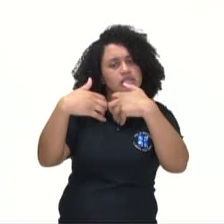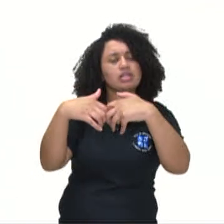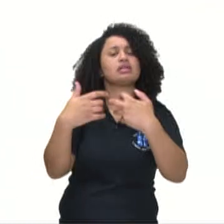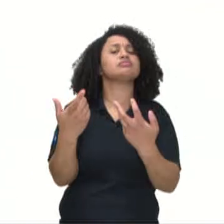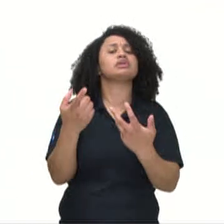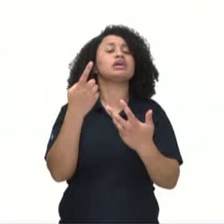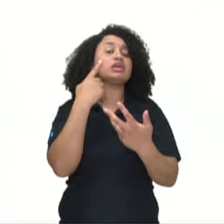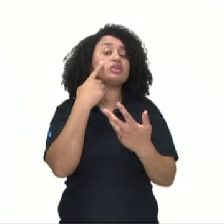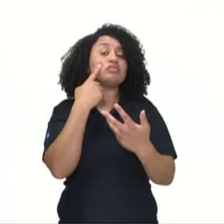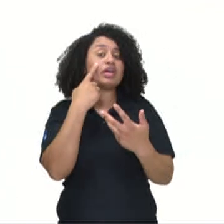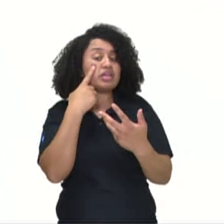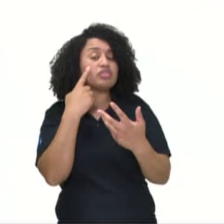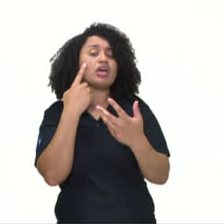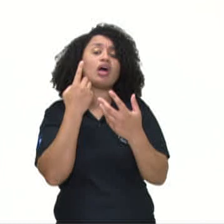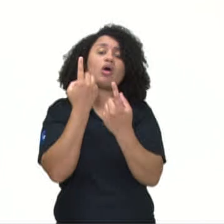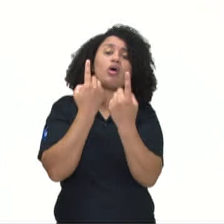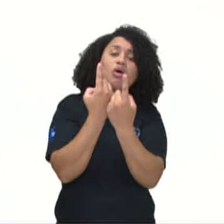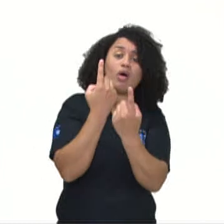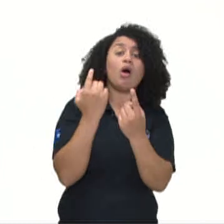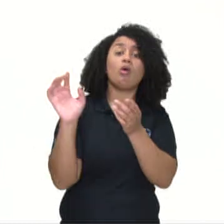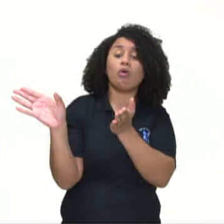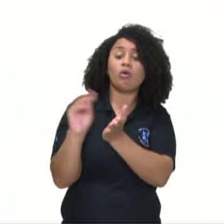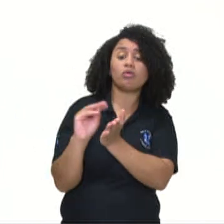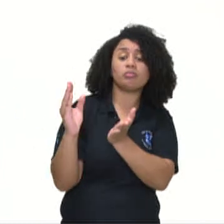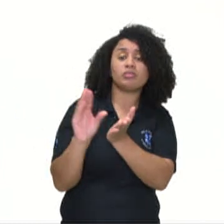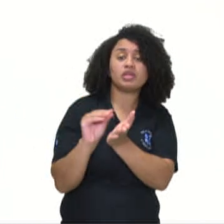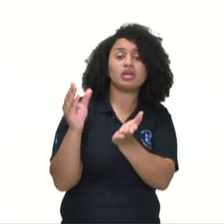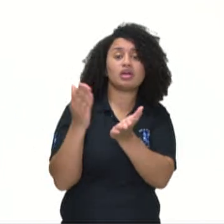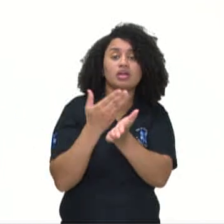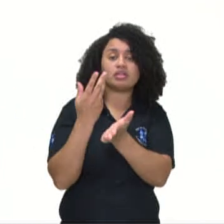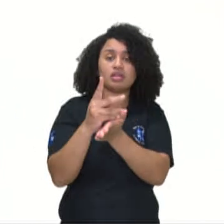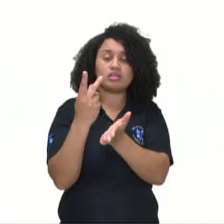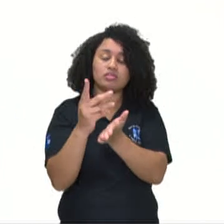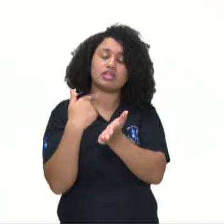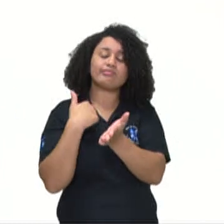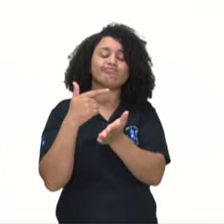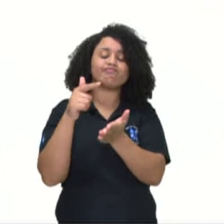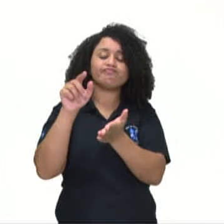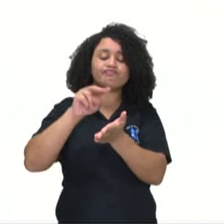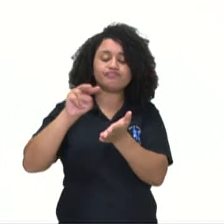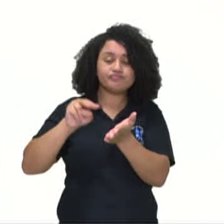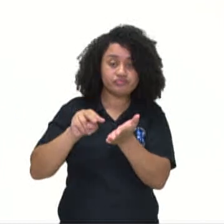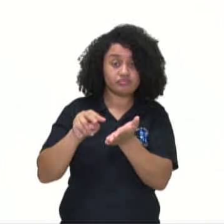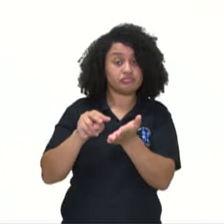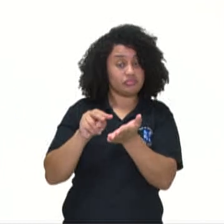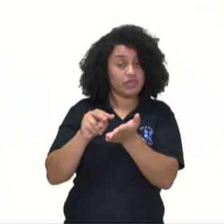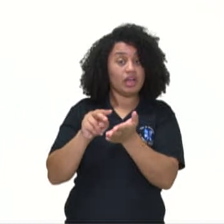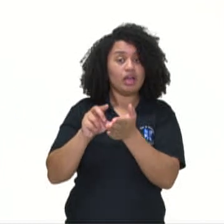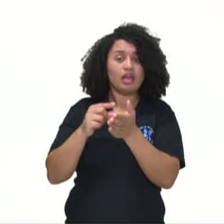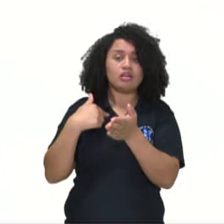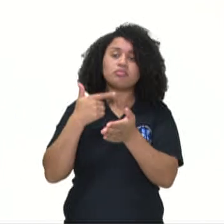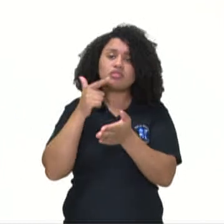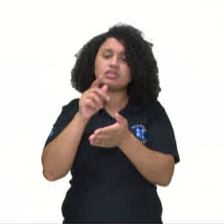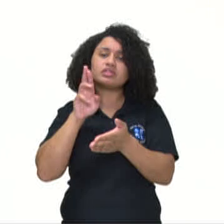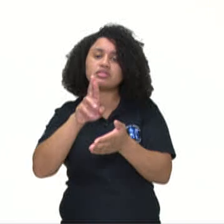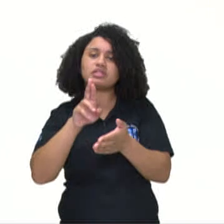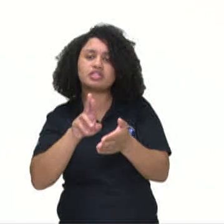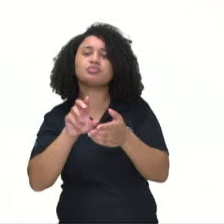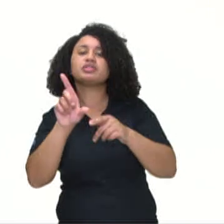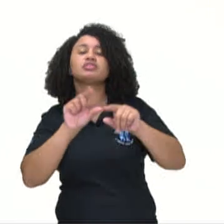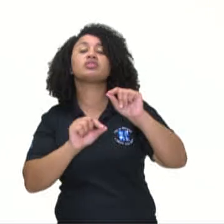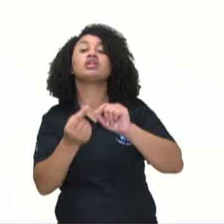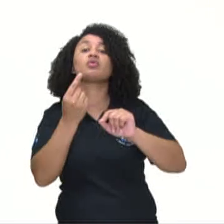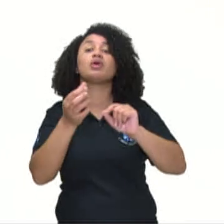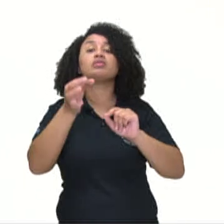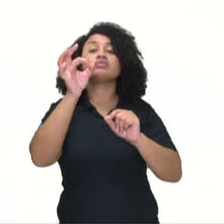de mercado, lei da oferta e da procura e lucro? Ou a letra C, propriedade pública dos meios de produção, economia